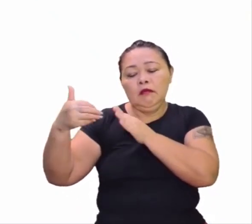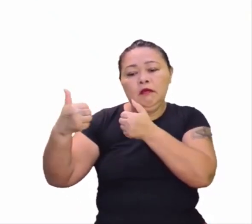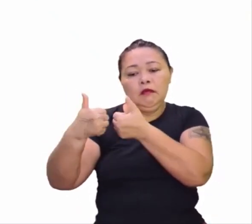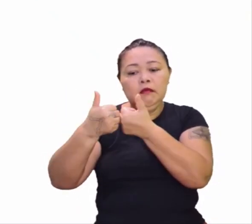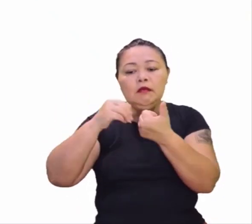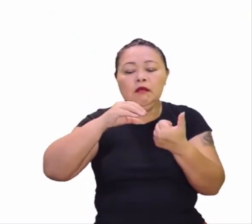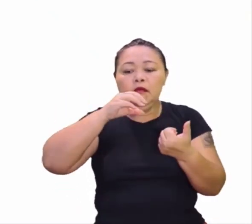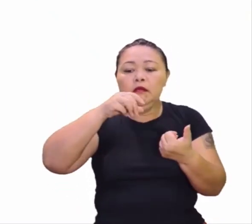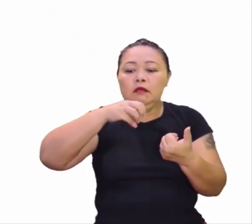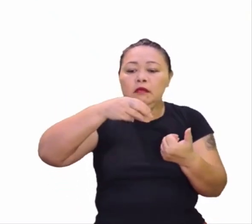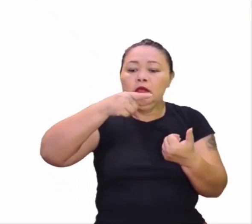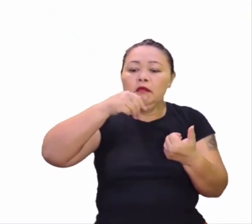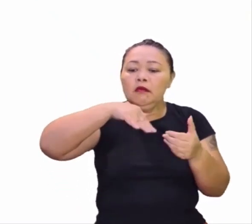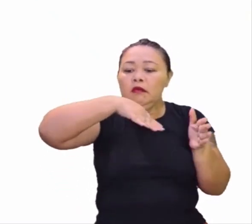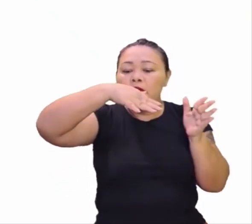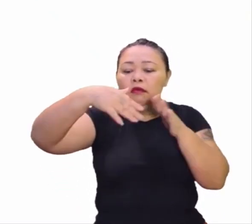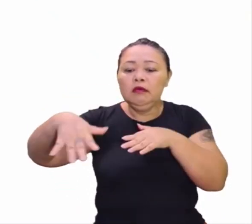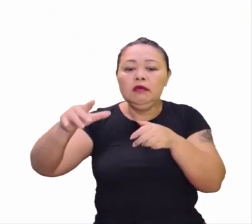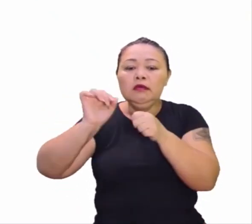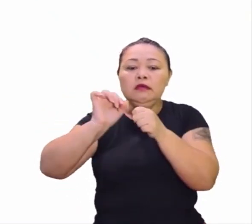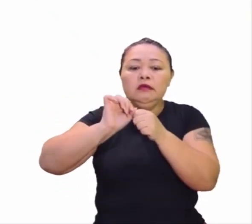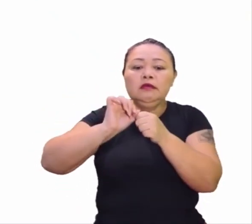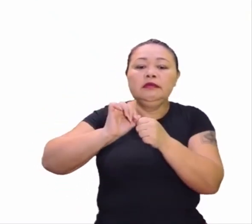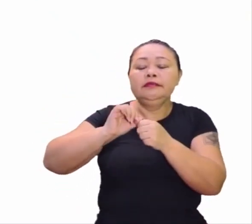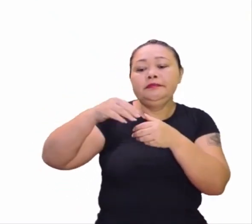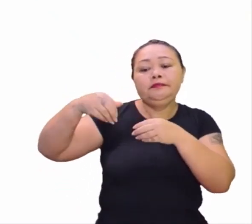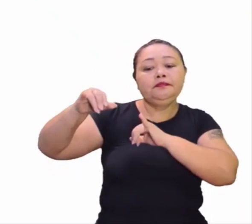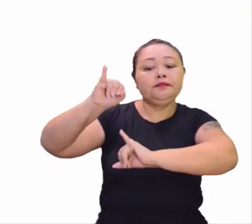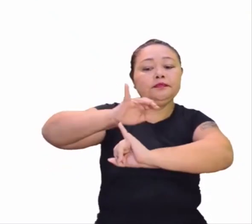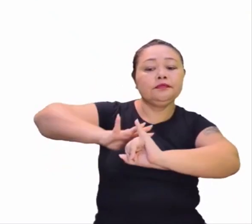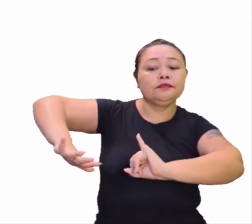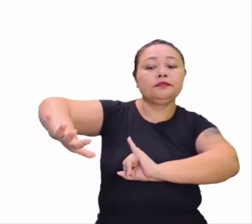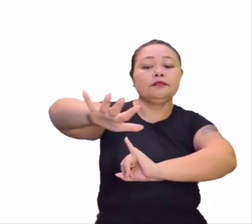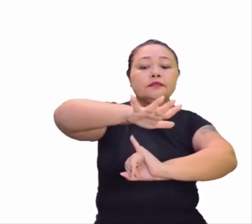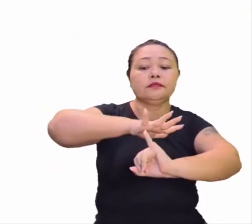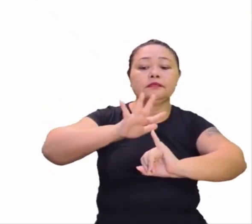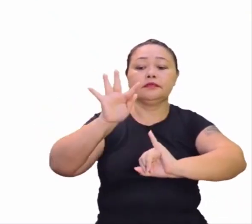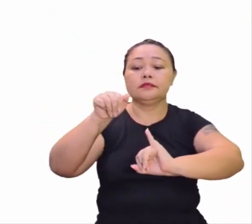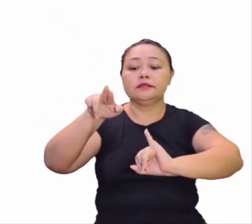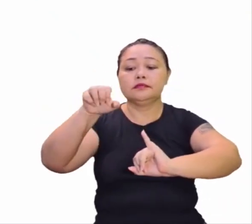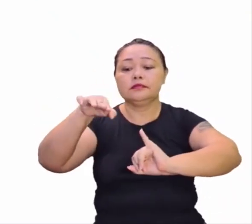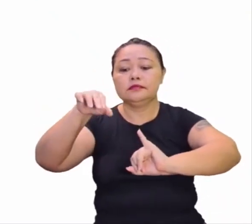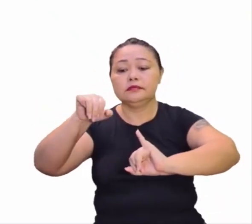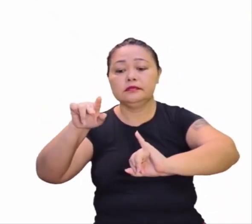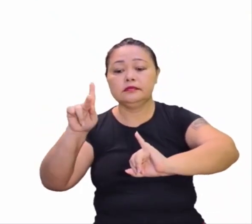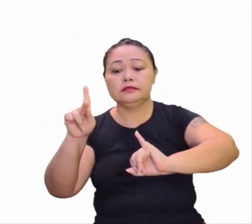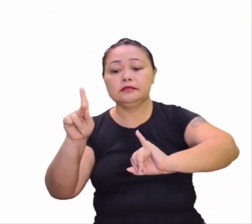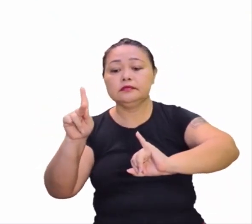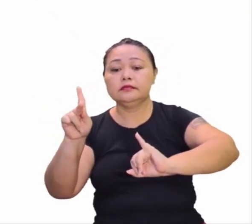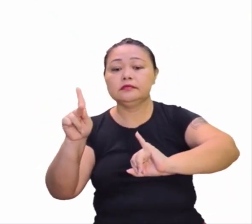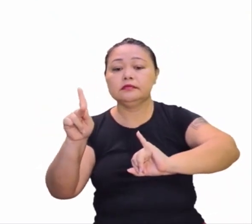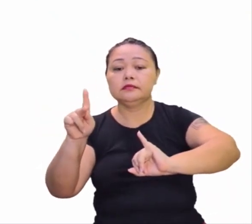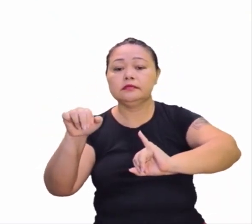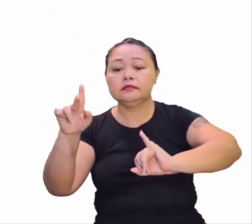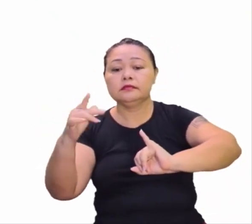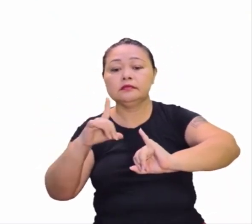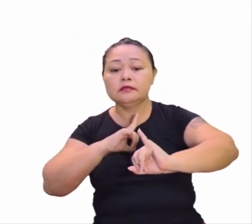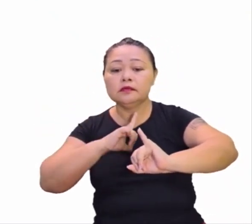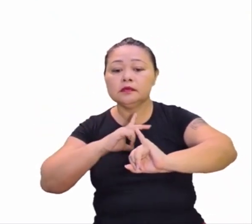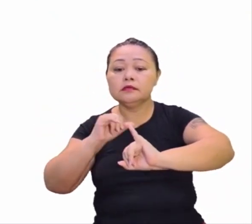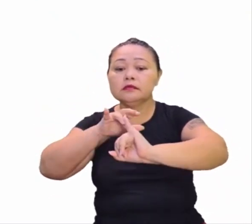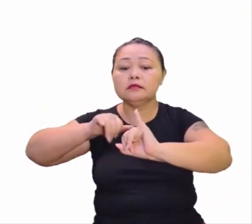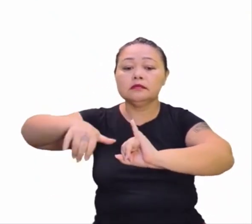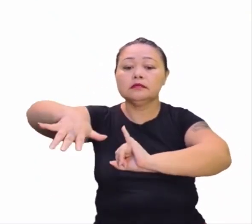Atlântico, onde você vai encontrar Fernando de Noronha, você vai encontrar a ilha também de Trindade, Martim Vaz. Então,